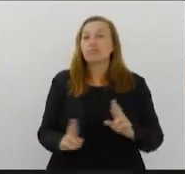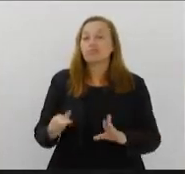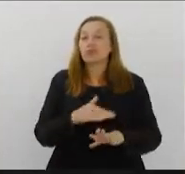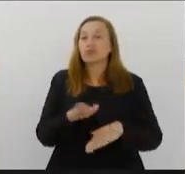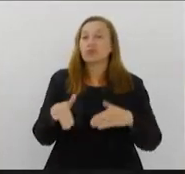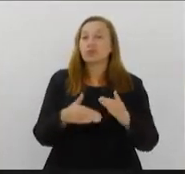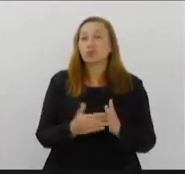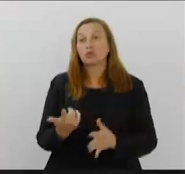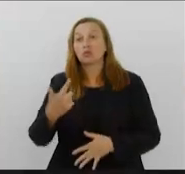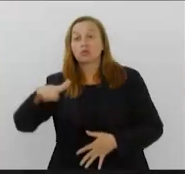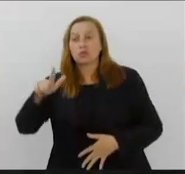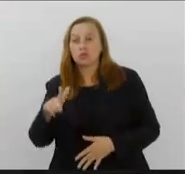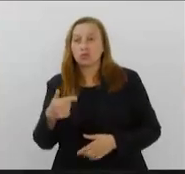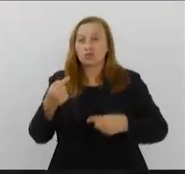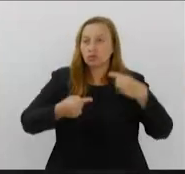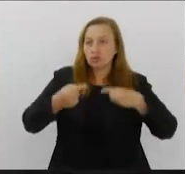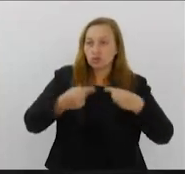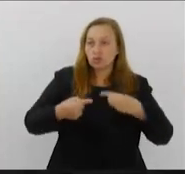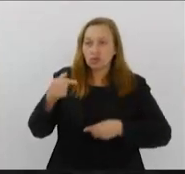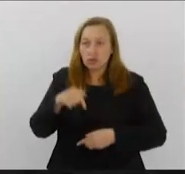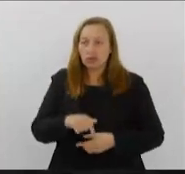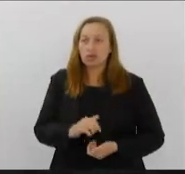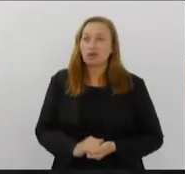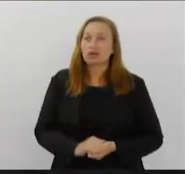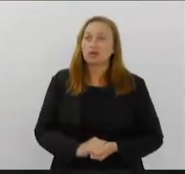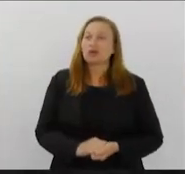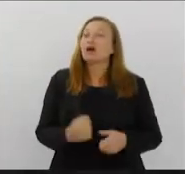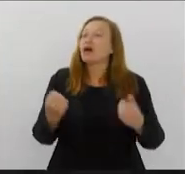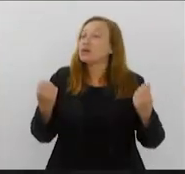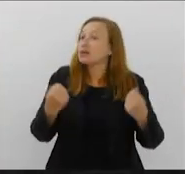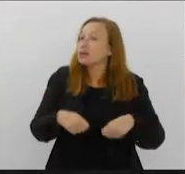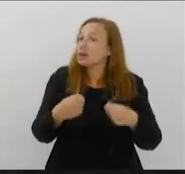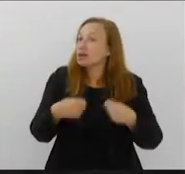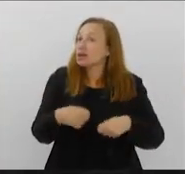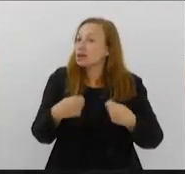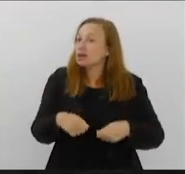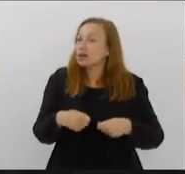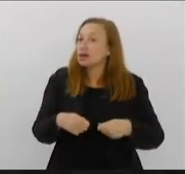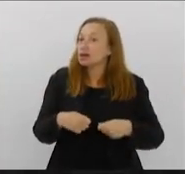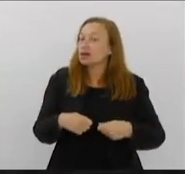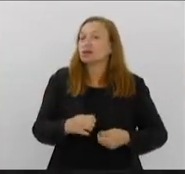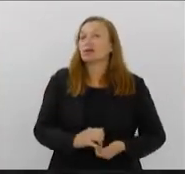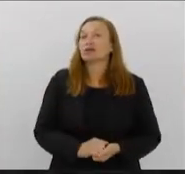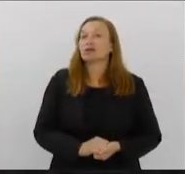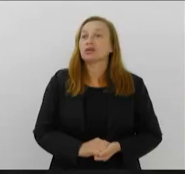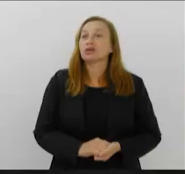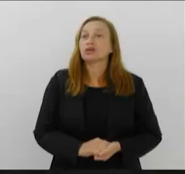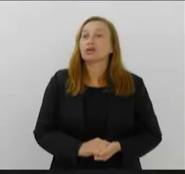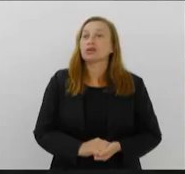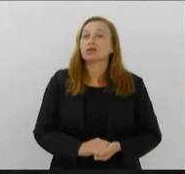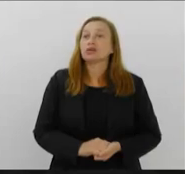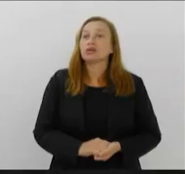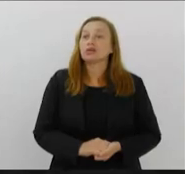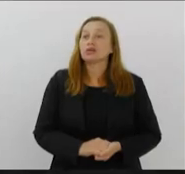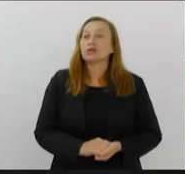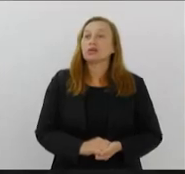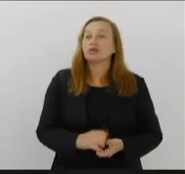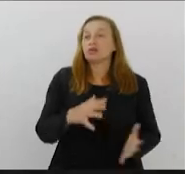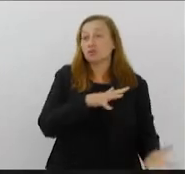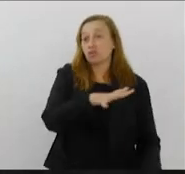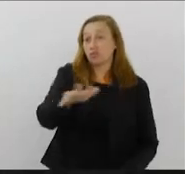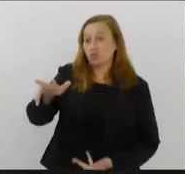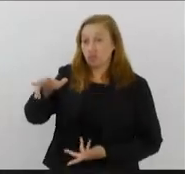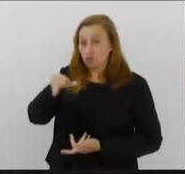os outros que nós vamos debater aqui, né? A necessidade de entregar um planeta